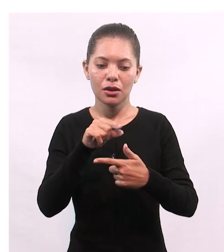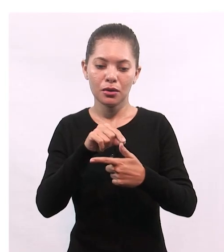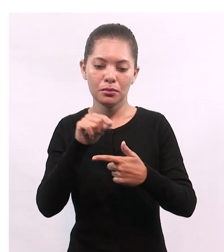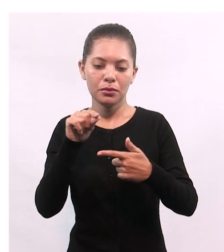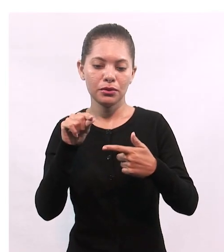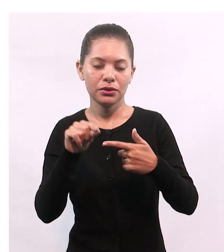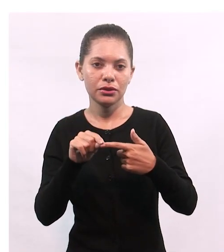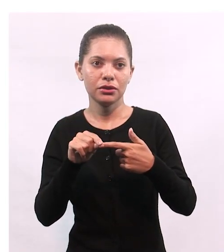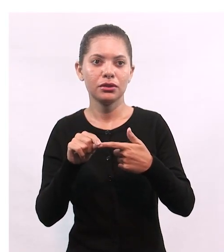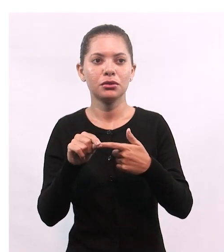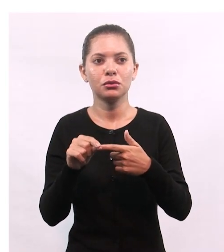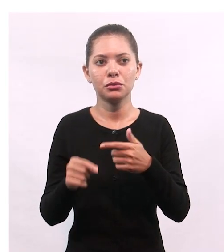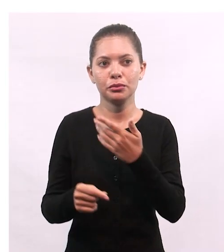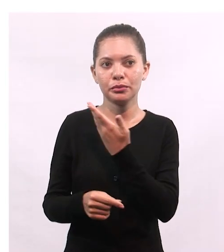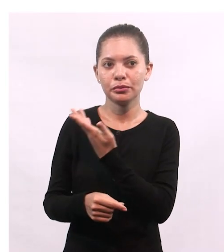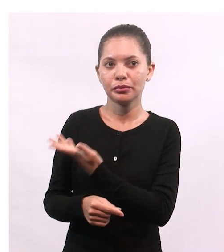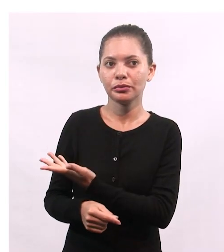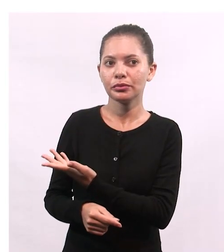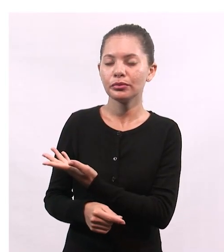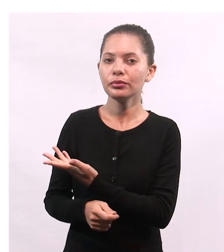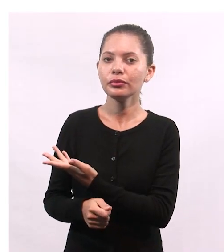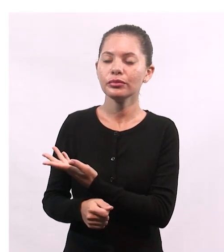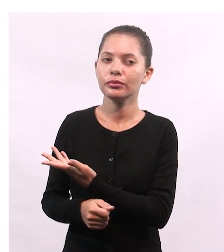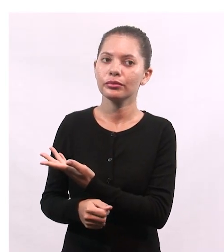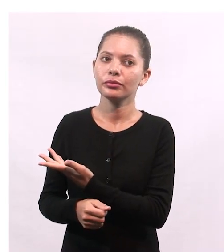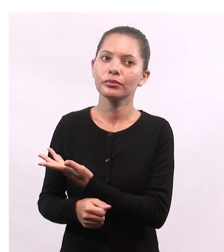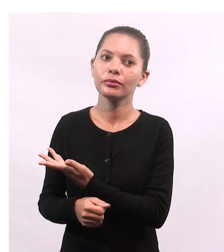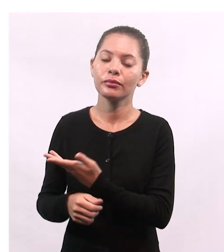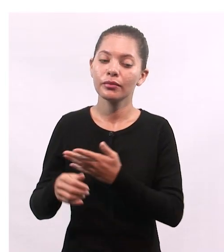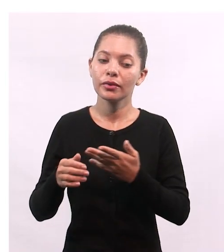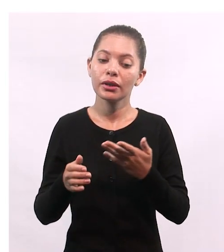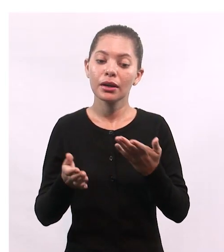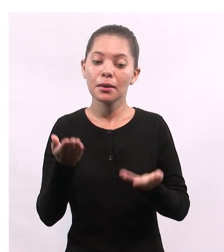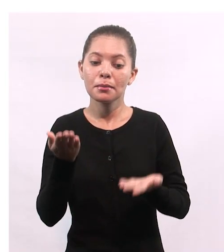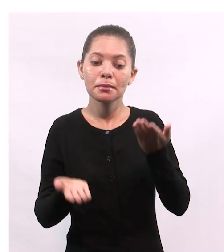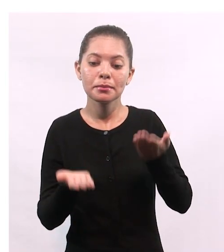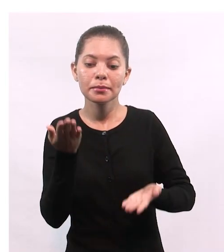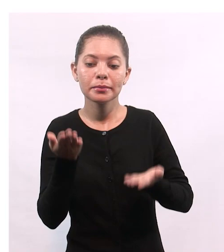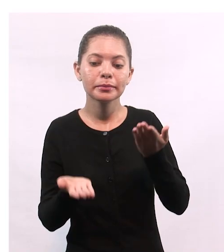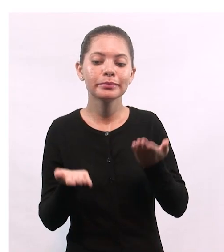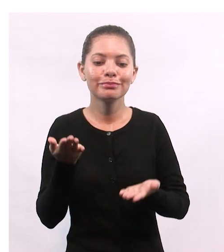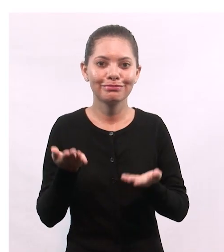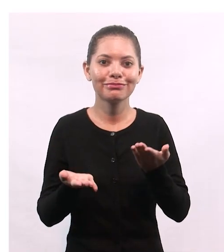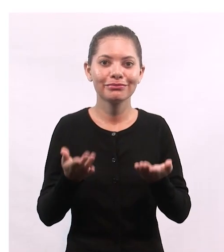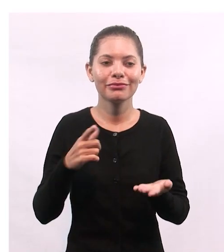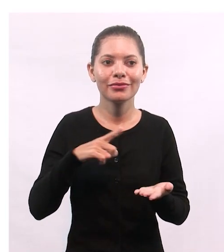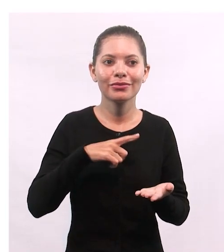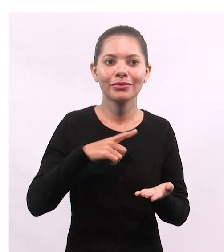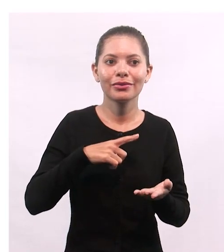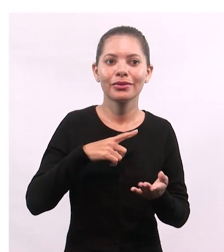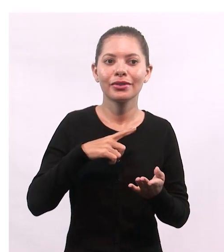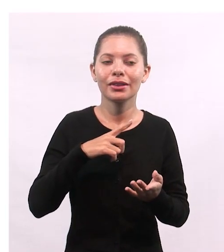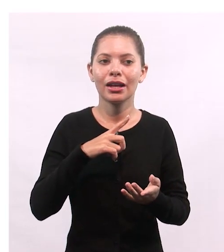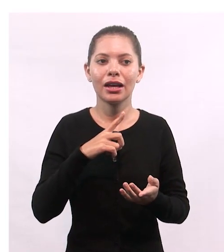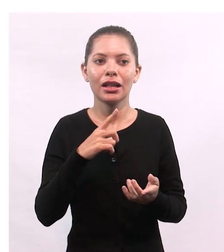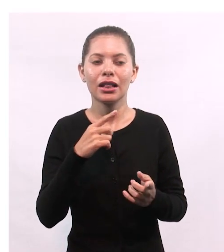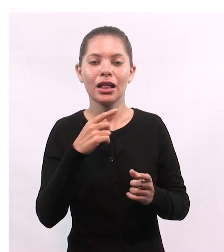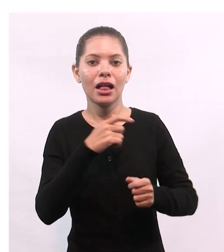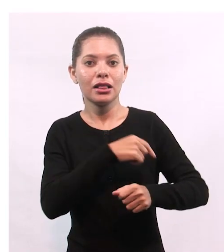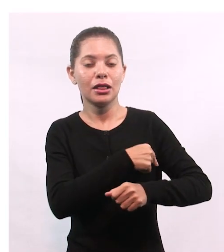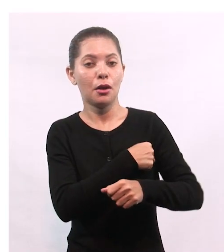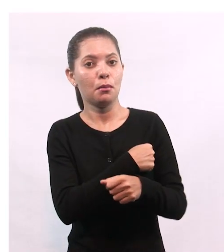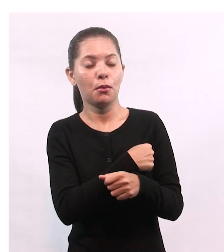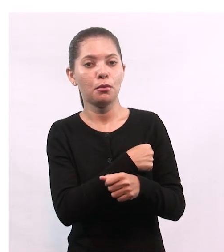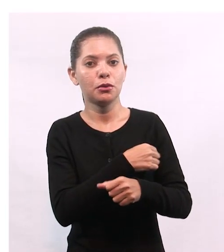exemplo, o transferidor. Quando a gente quer medir massa, balança. Quando eu quero medir a temperatura, eu tenho